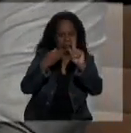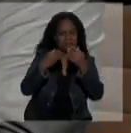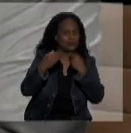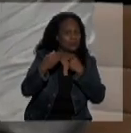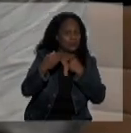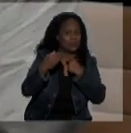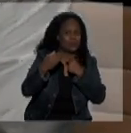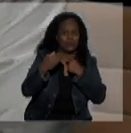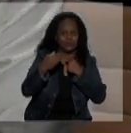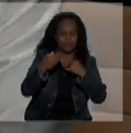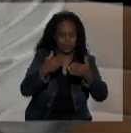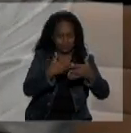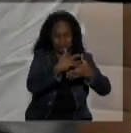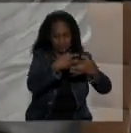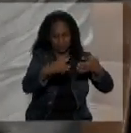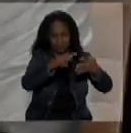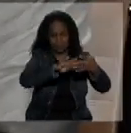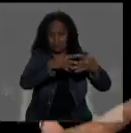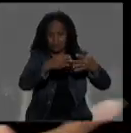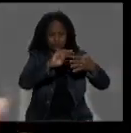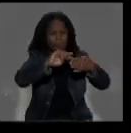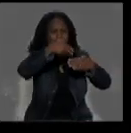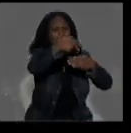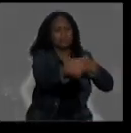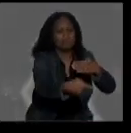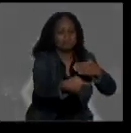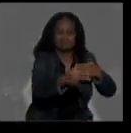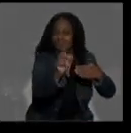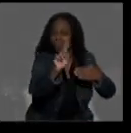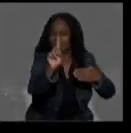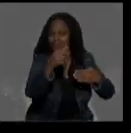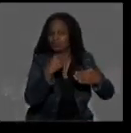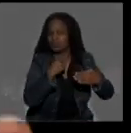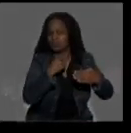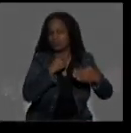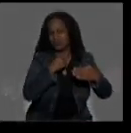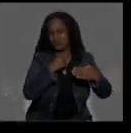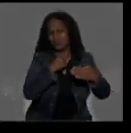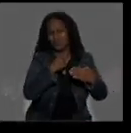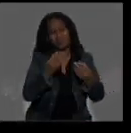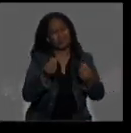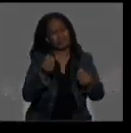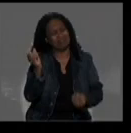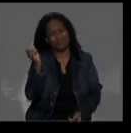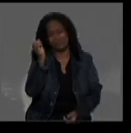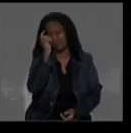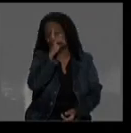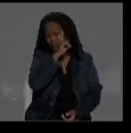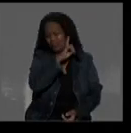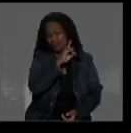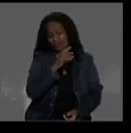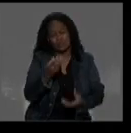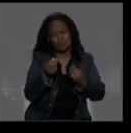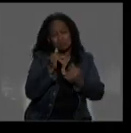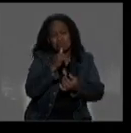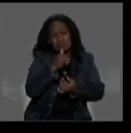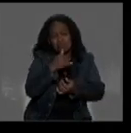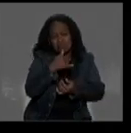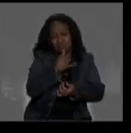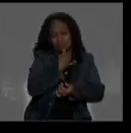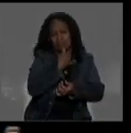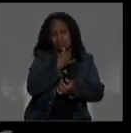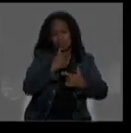né? Não podia ultrapassar. Não podia ultrapassar a cerca, não podia. Então é muito complicado, né?